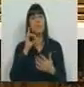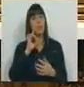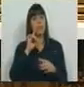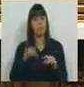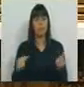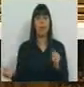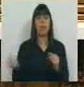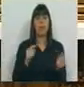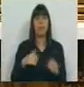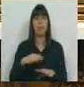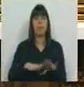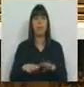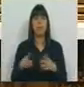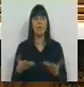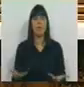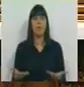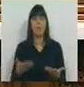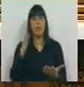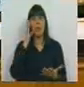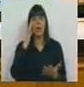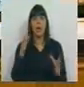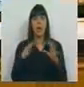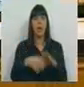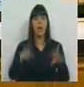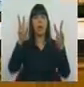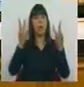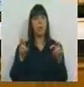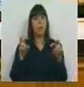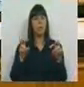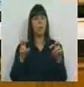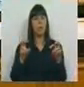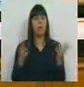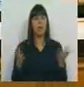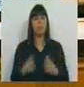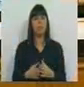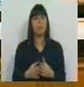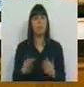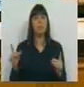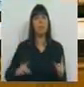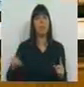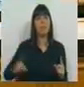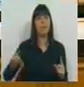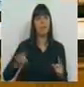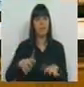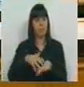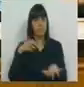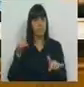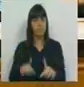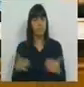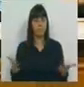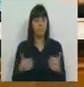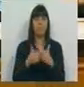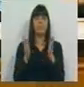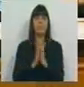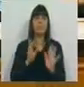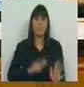Este debate que estamos a fazer aqui esta tarde sobre um tema que tem sido recorrente neste Parlamento e que a